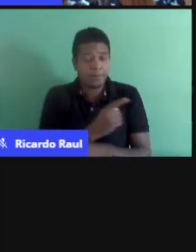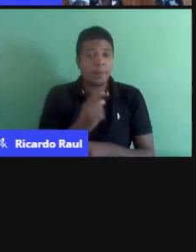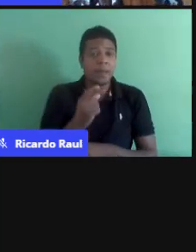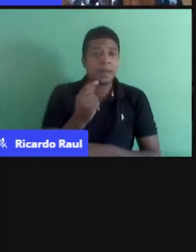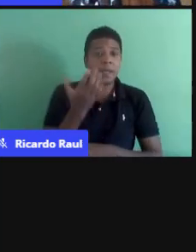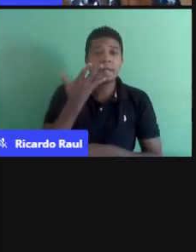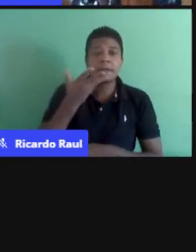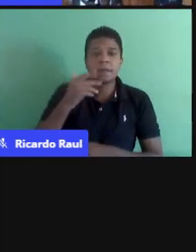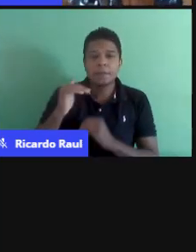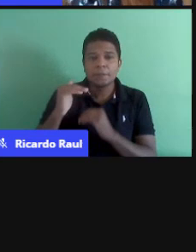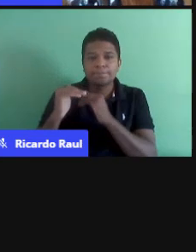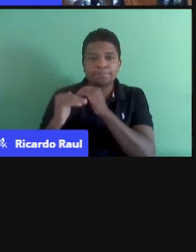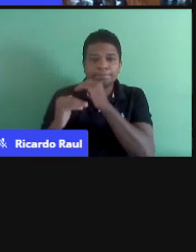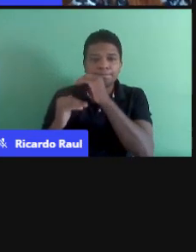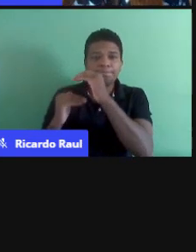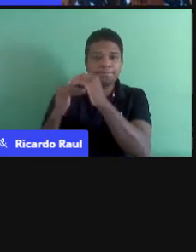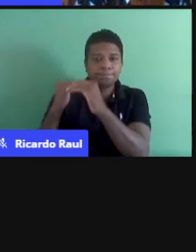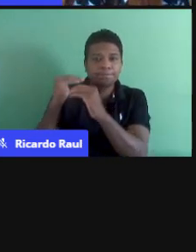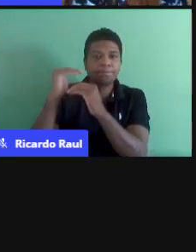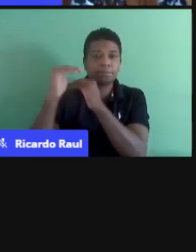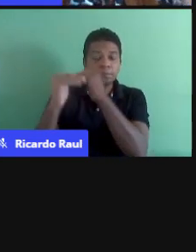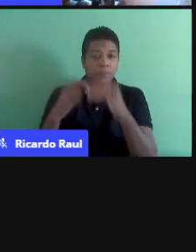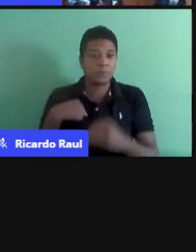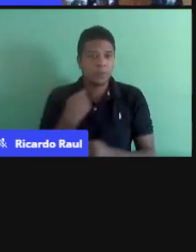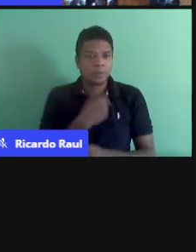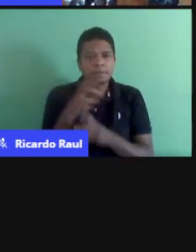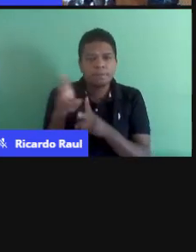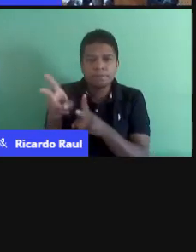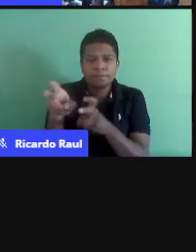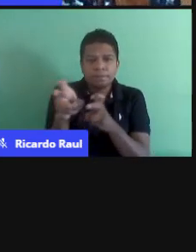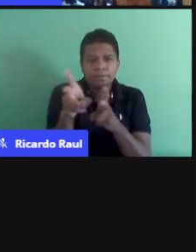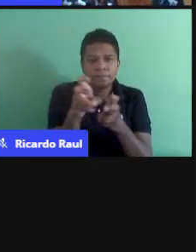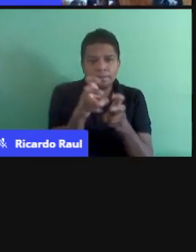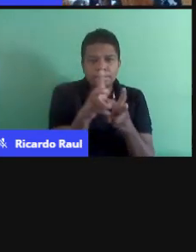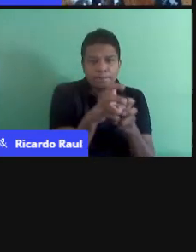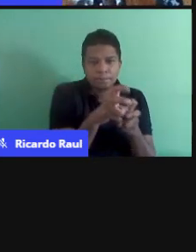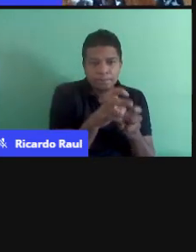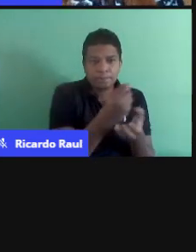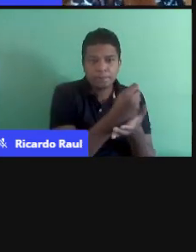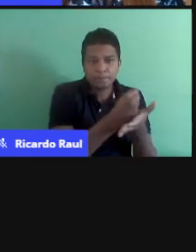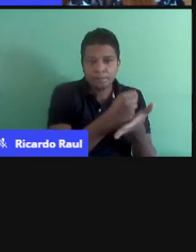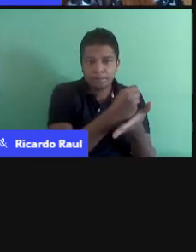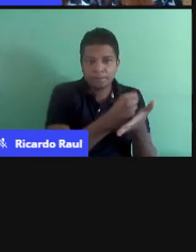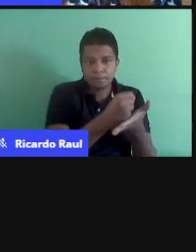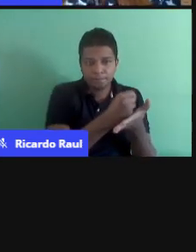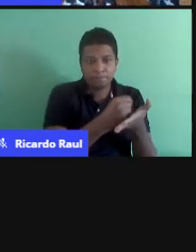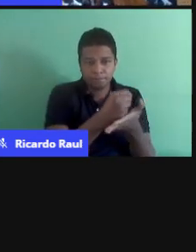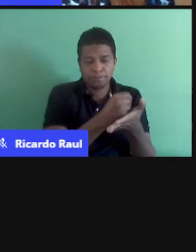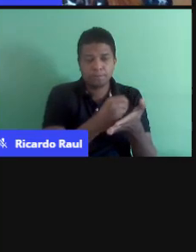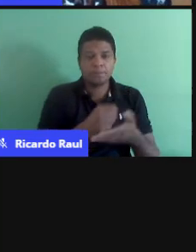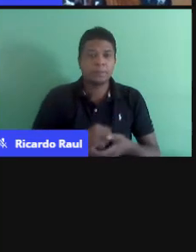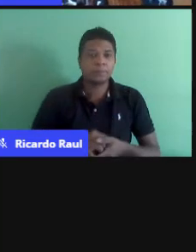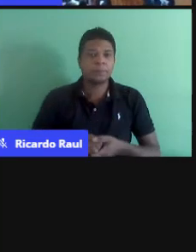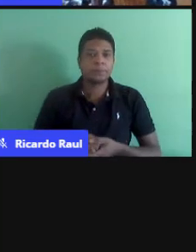vai desenvolvendo e nós também vamos percebendo nos seus desenhos esse desenvolvimento. Pode